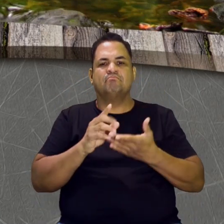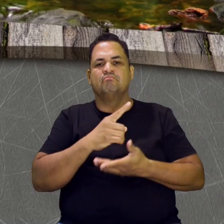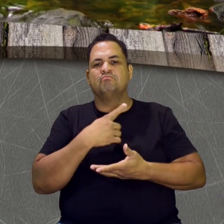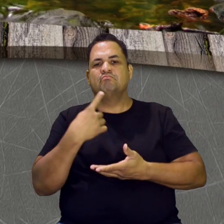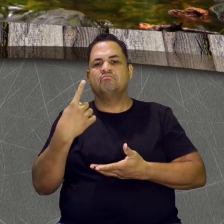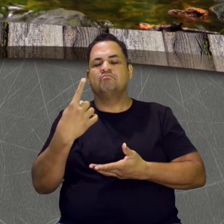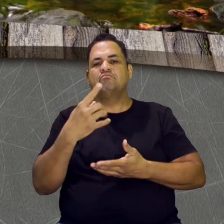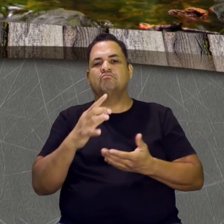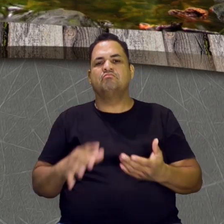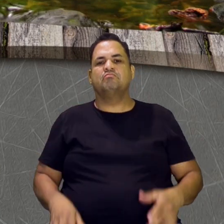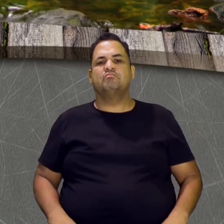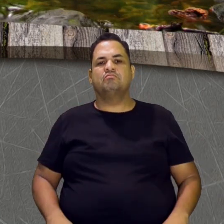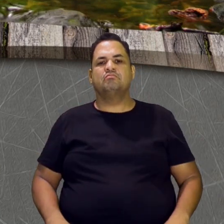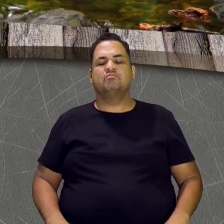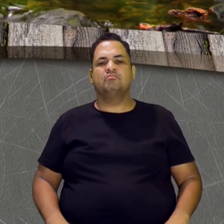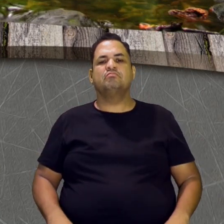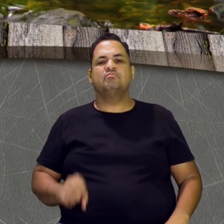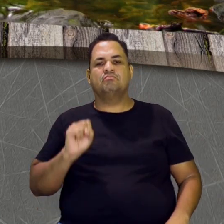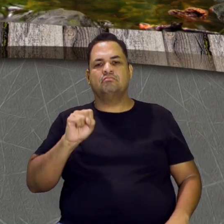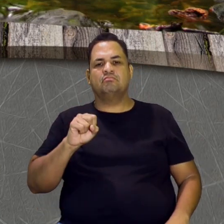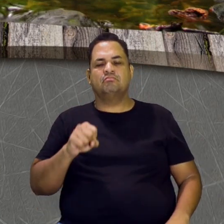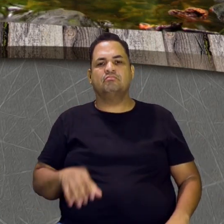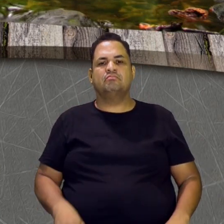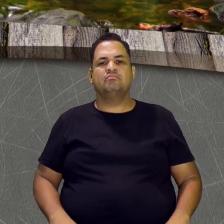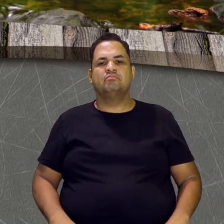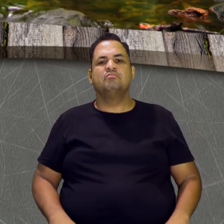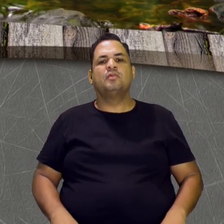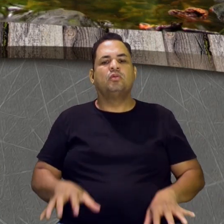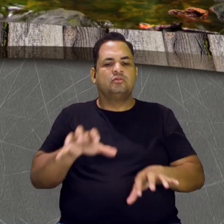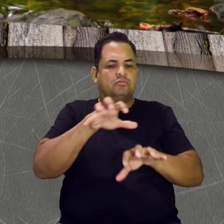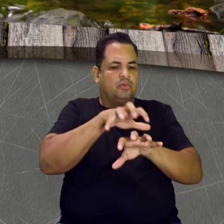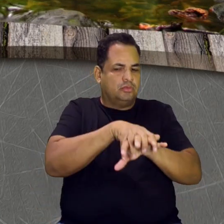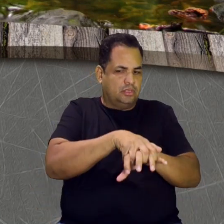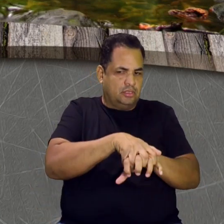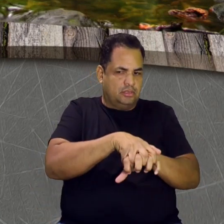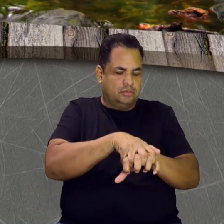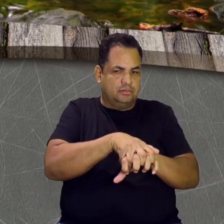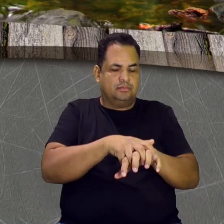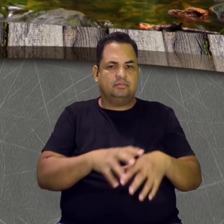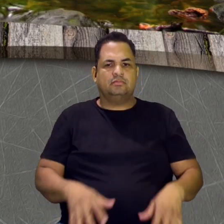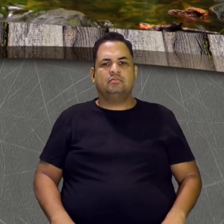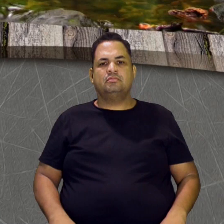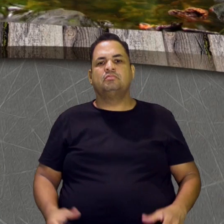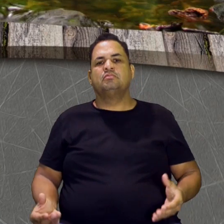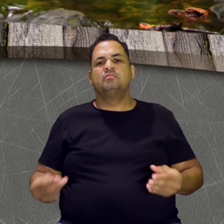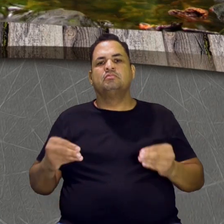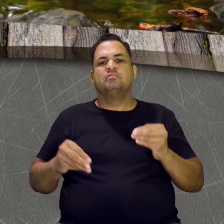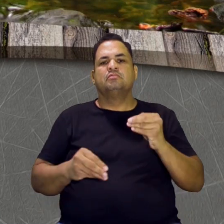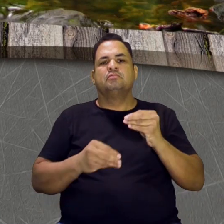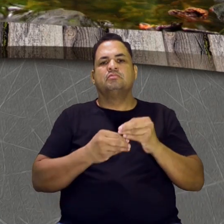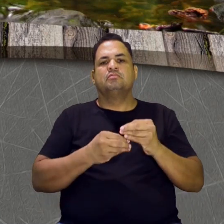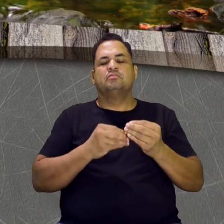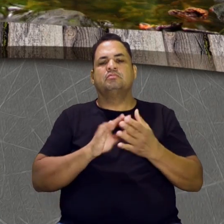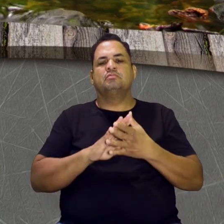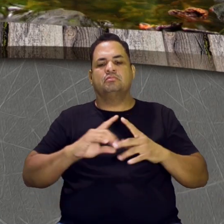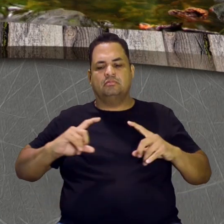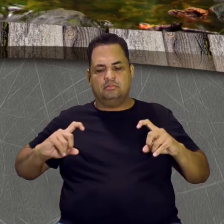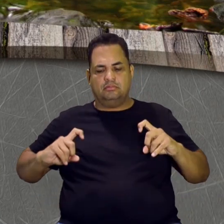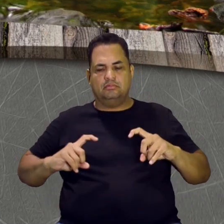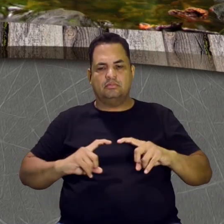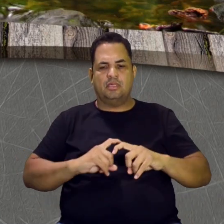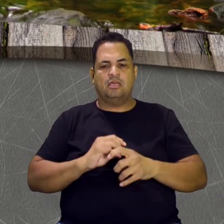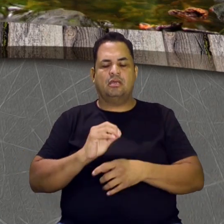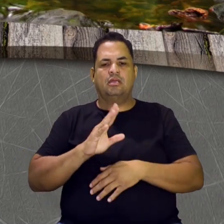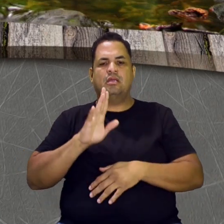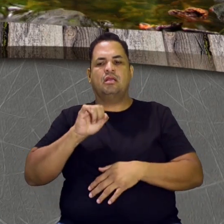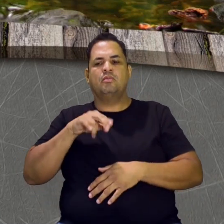estamos falando? Sim, das moneras, né? Que incluem as arqueobactérias, lembrou?